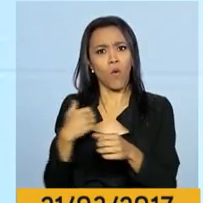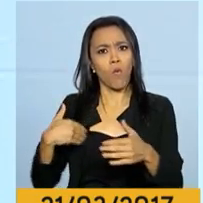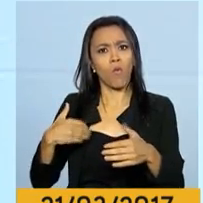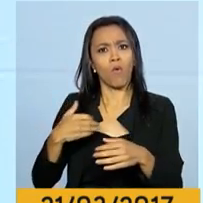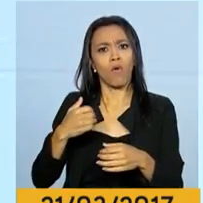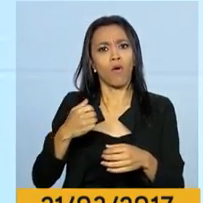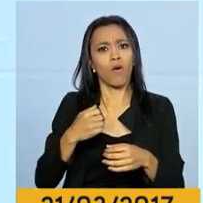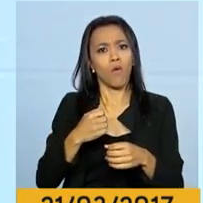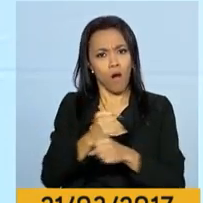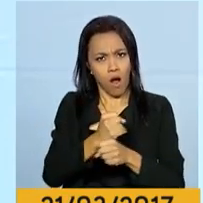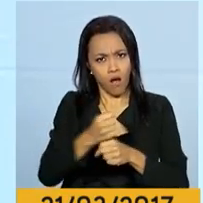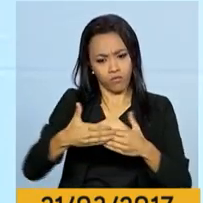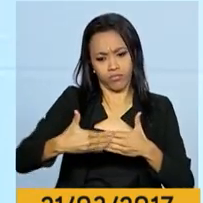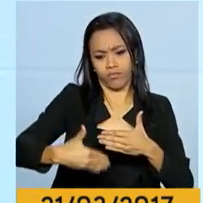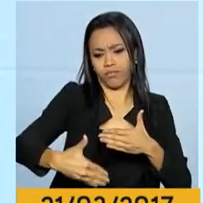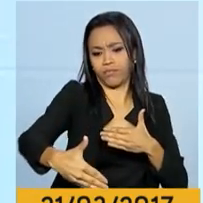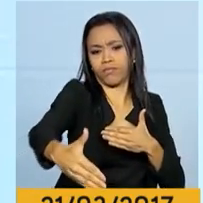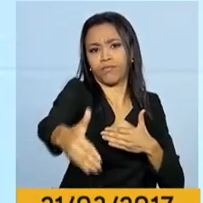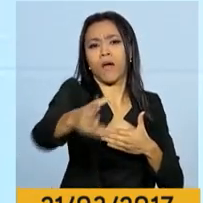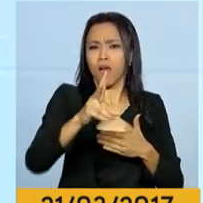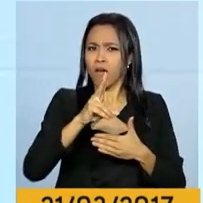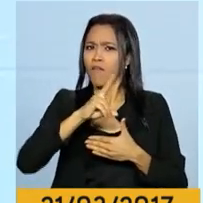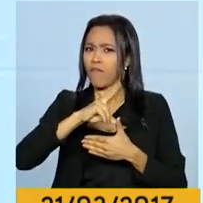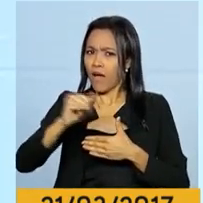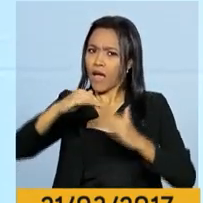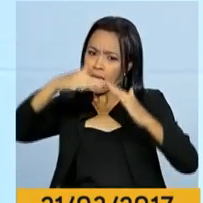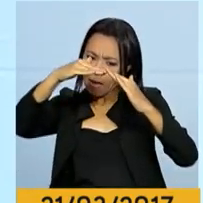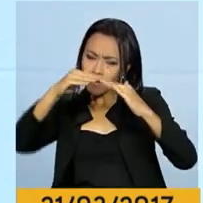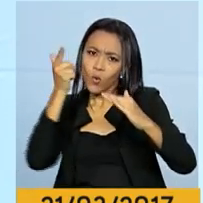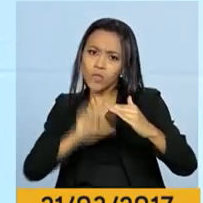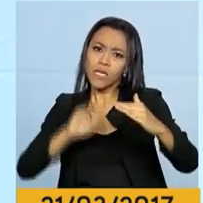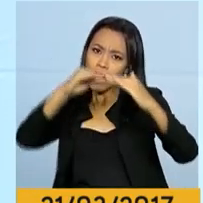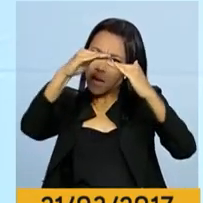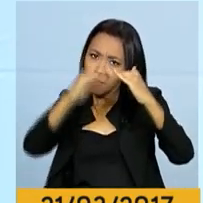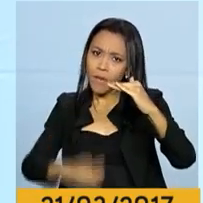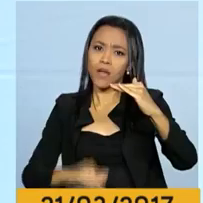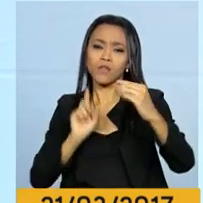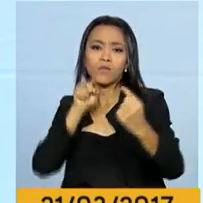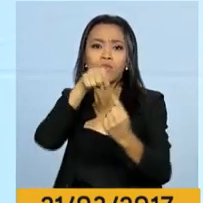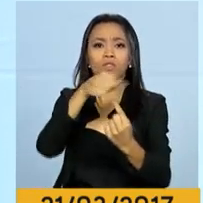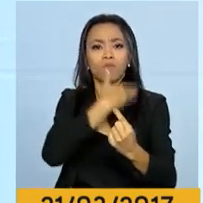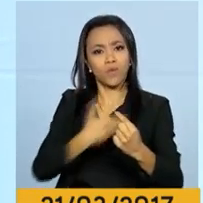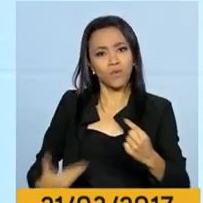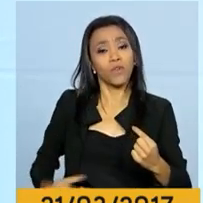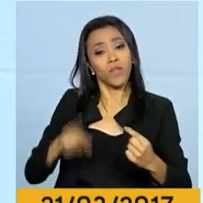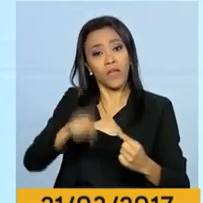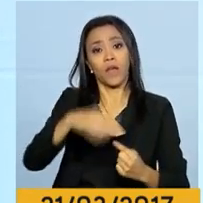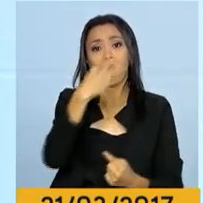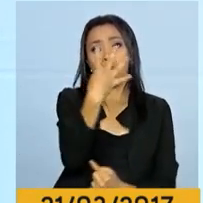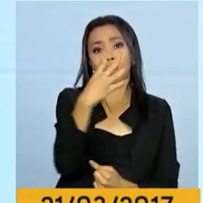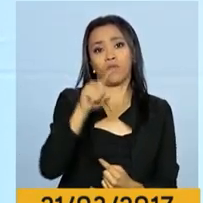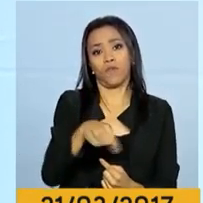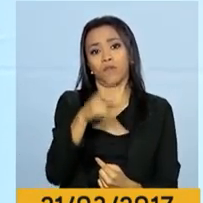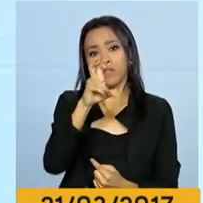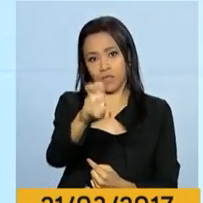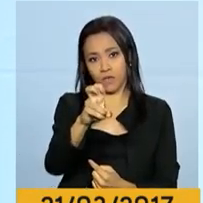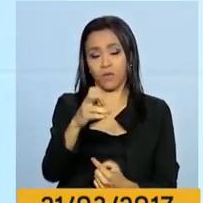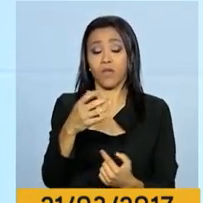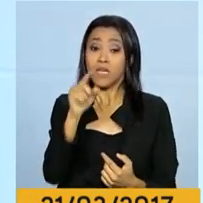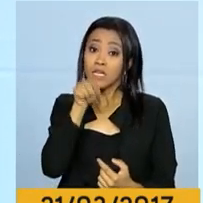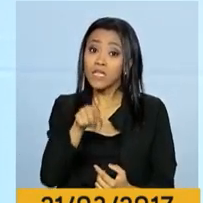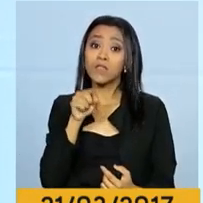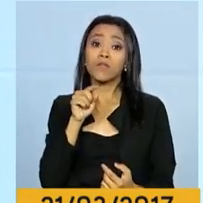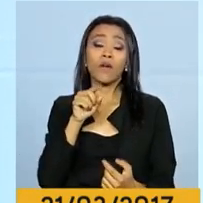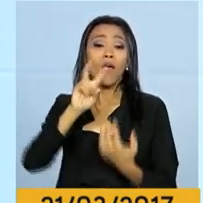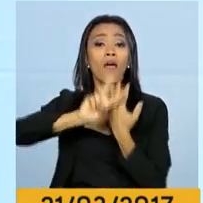ter, talvez, muito abaixo do centro da meta, que é 4,5%. Não é? Isto é fruto de uma política econômica